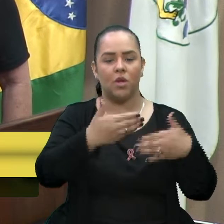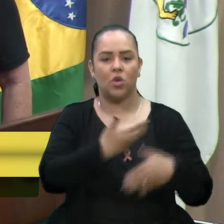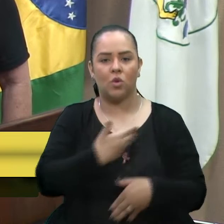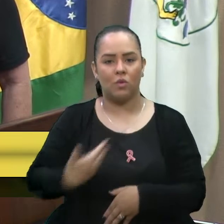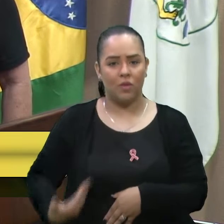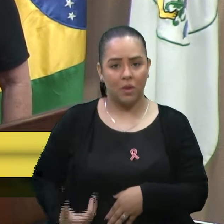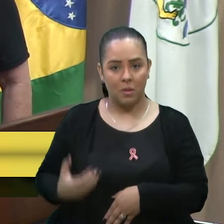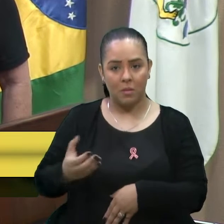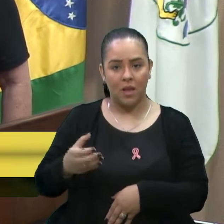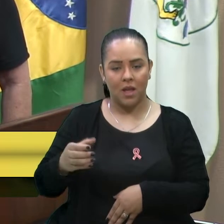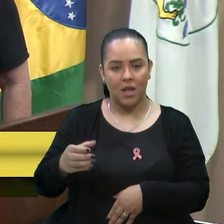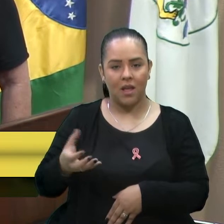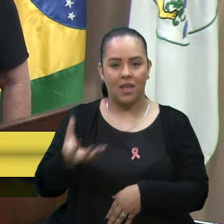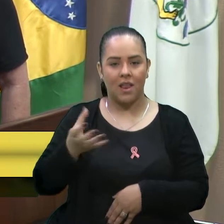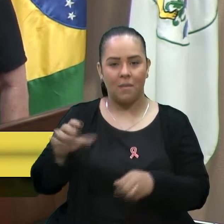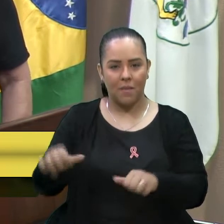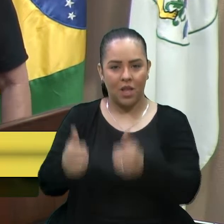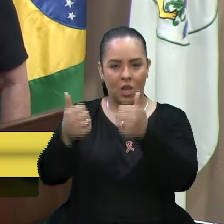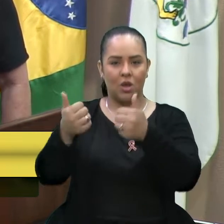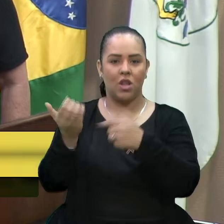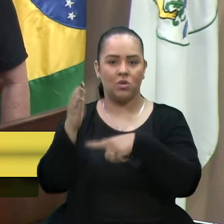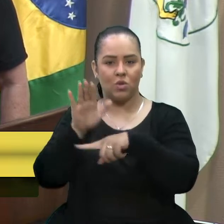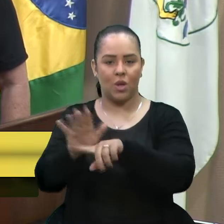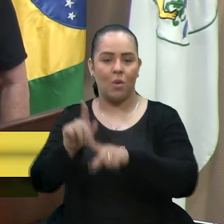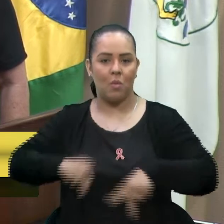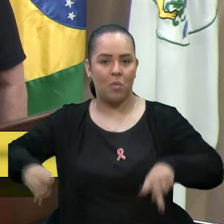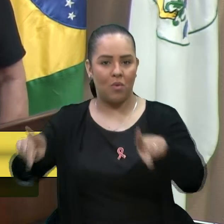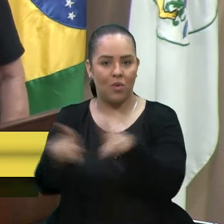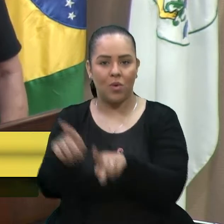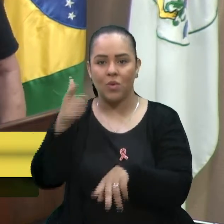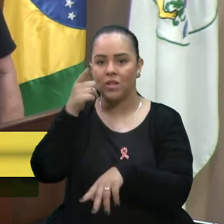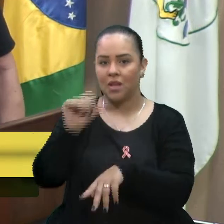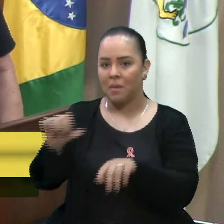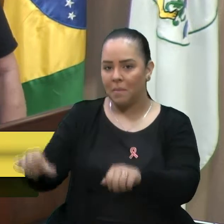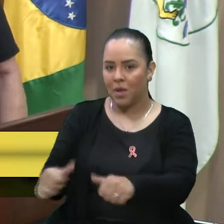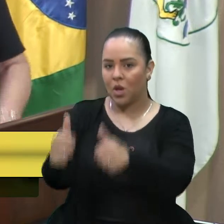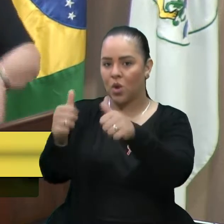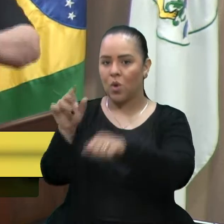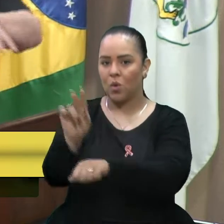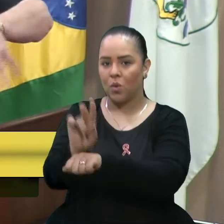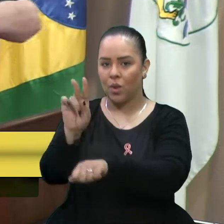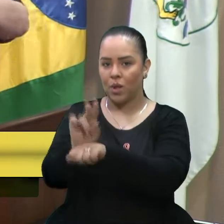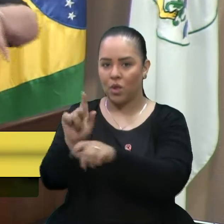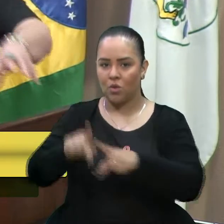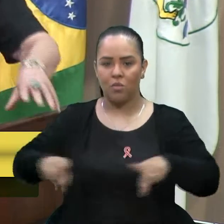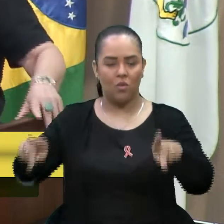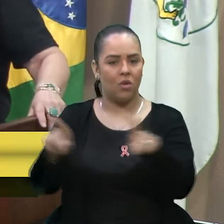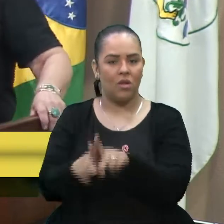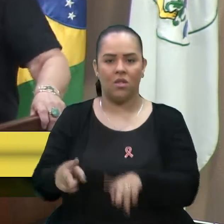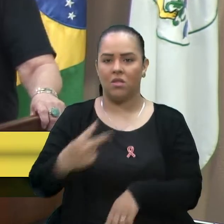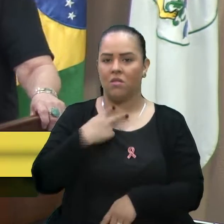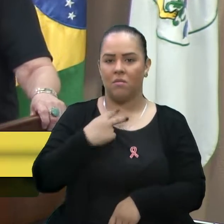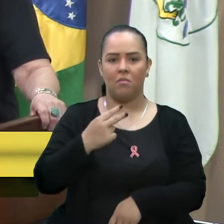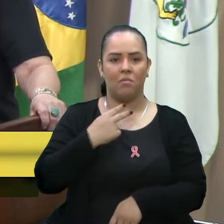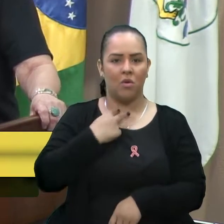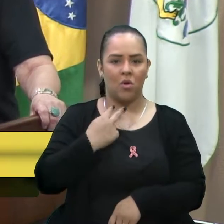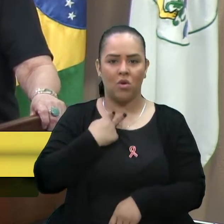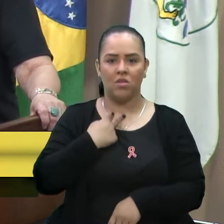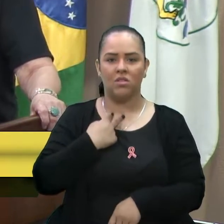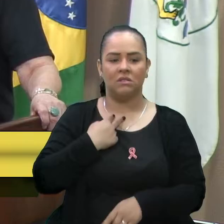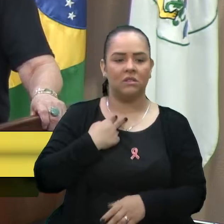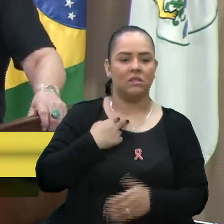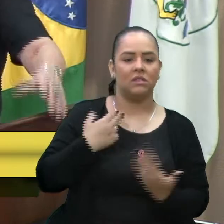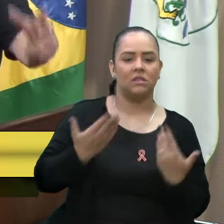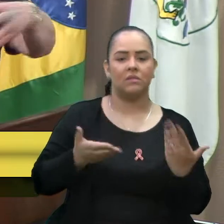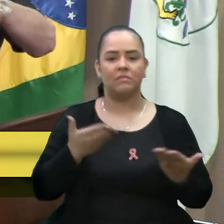povo. E para bem atender o povo, não adianta a gente ficar dando volta em círculo e achar